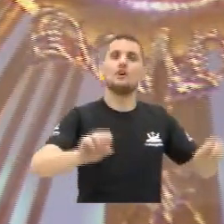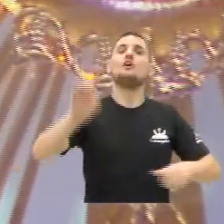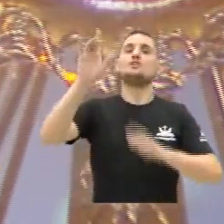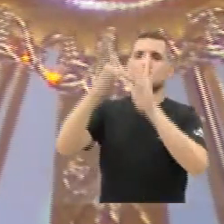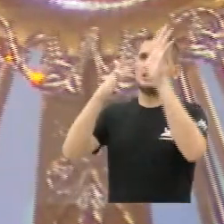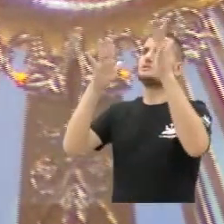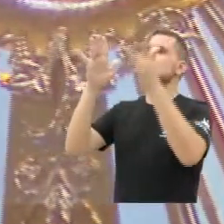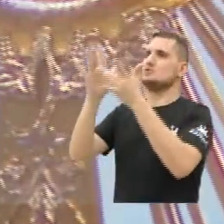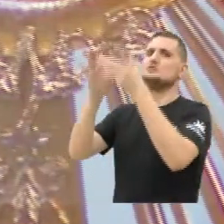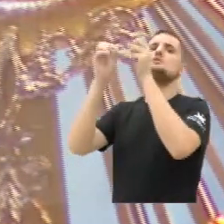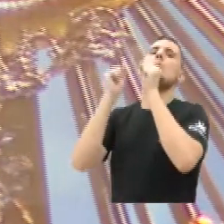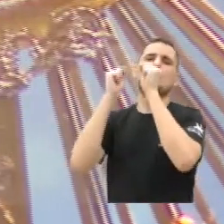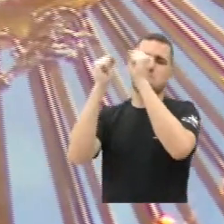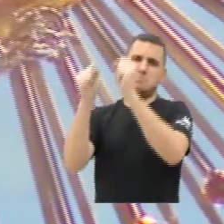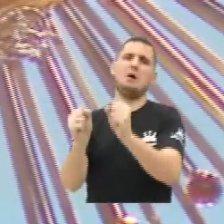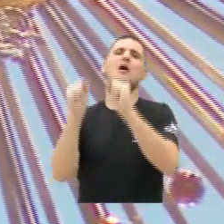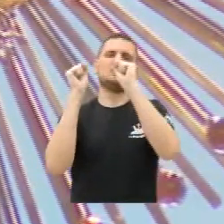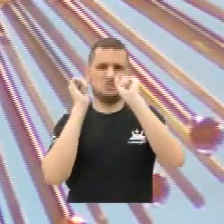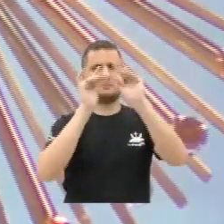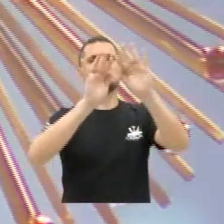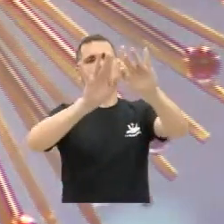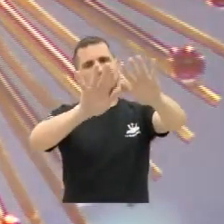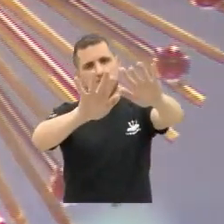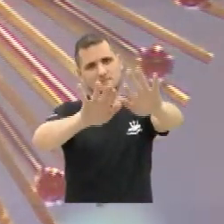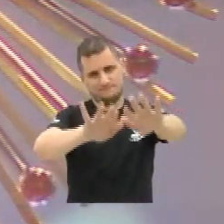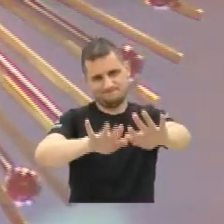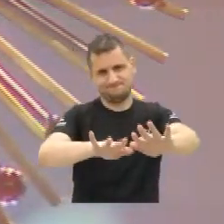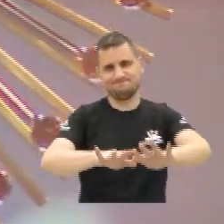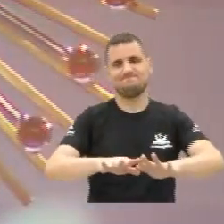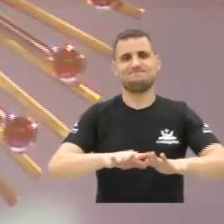Impossível, ele pode